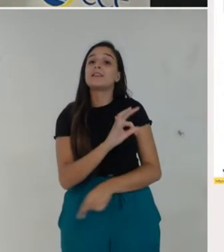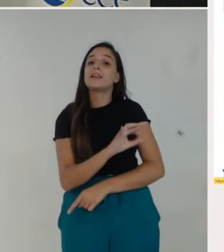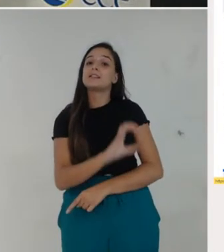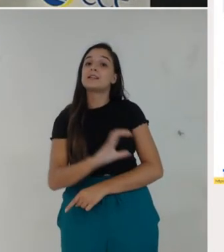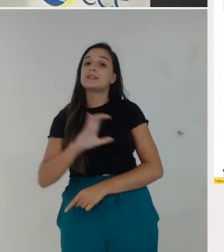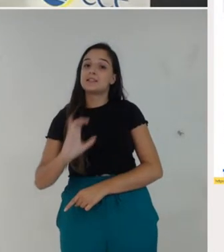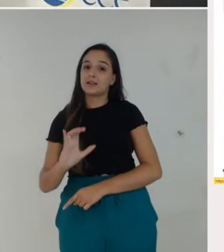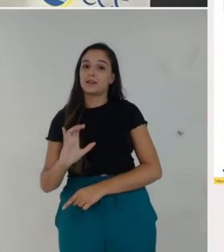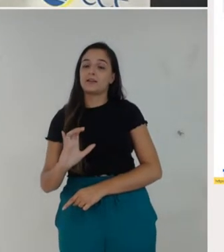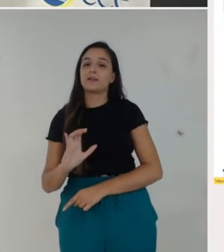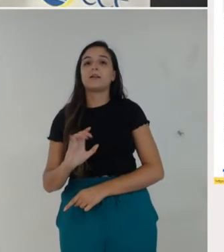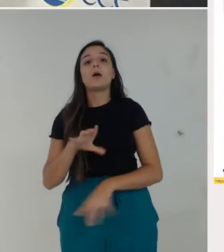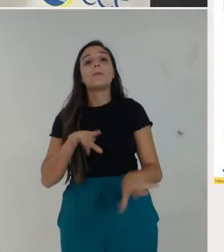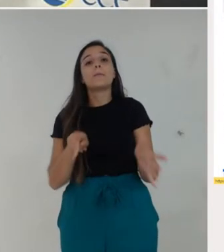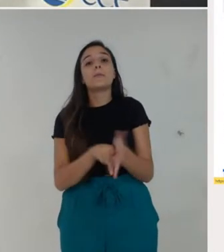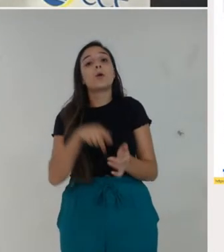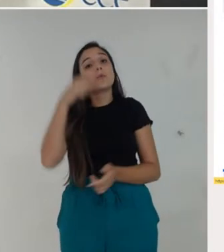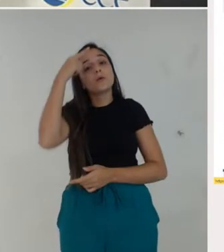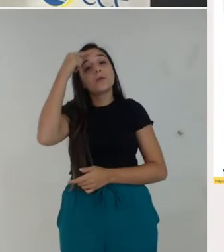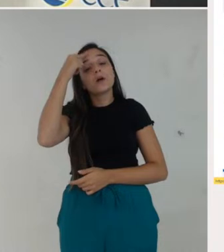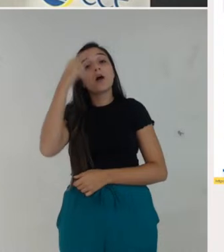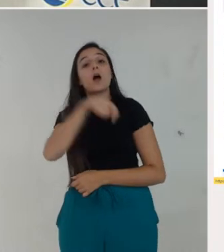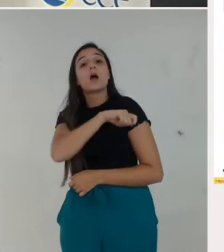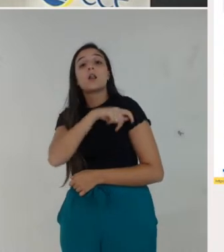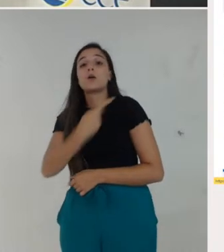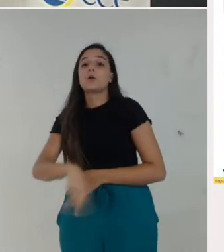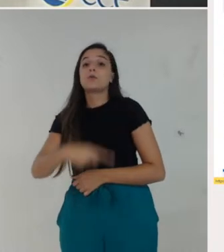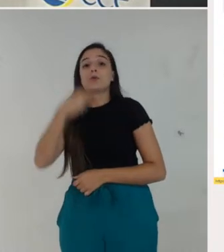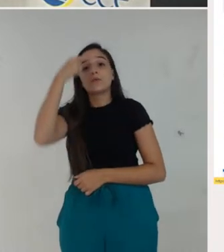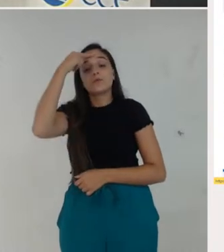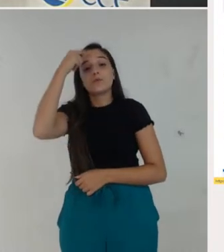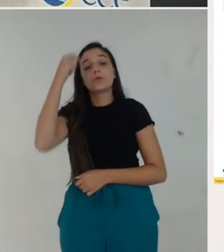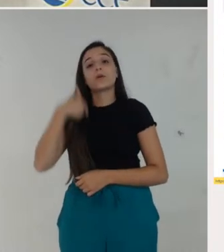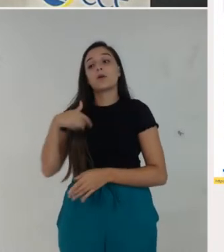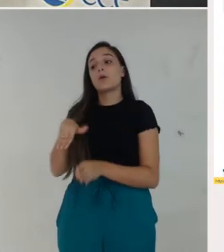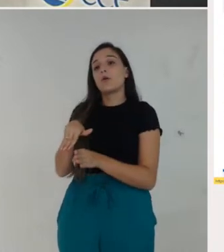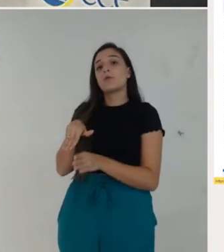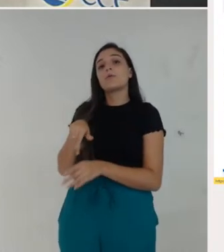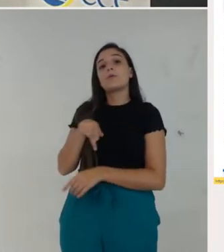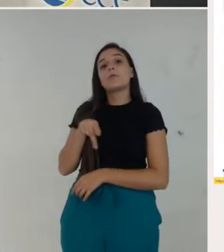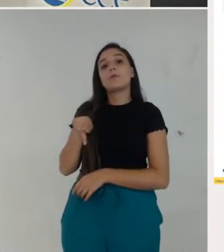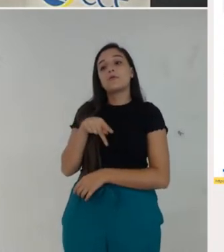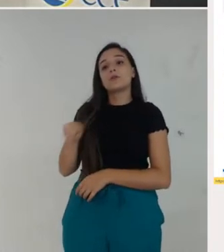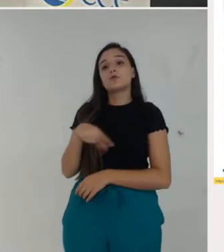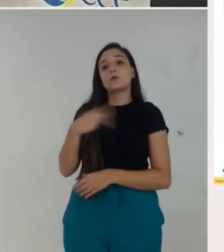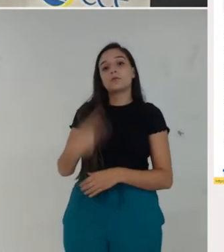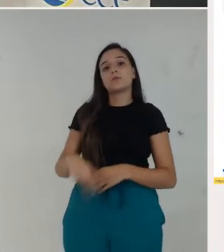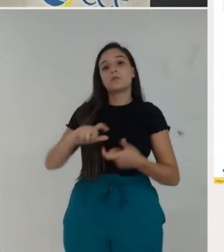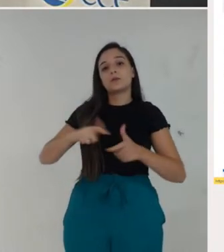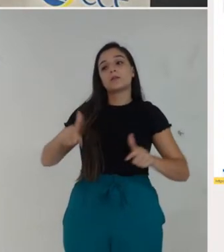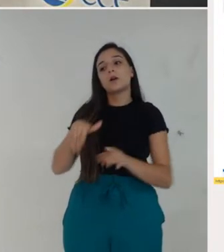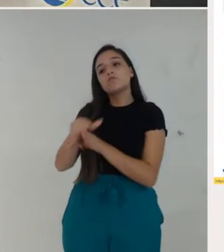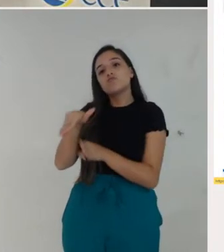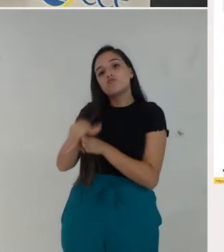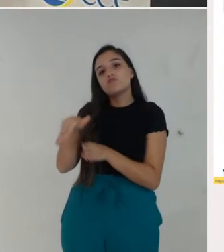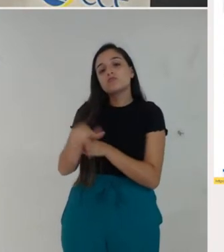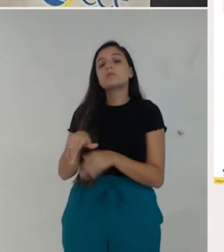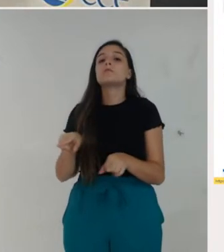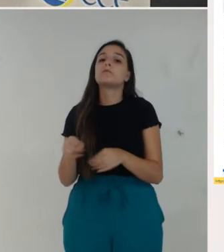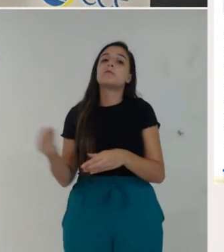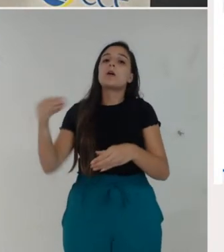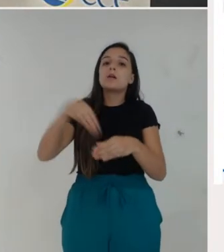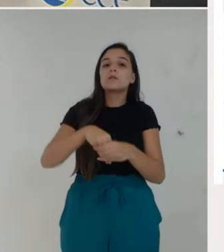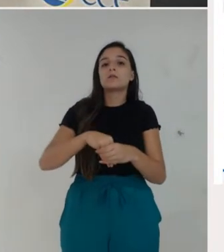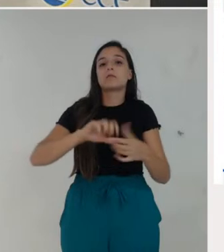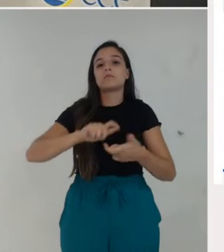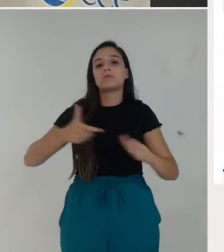que são aqueles trabalhos dos alunos de graduação que são orientados pelos professores do núcleo e que integram o